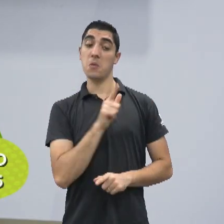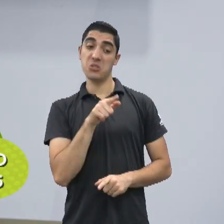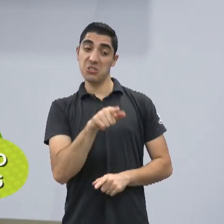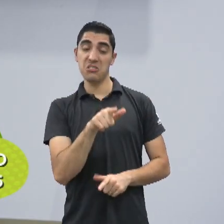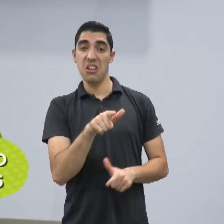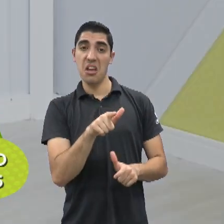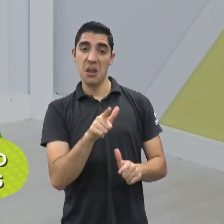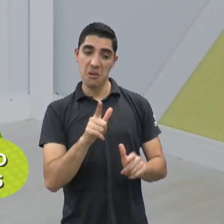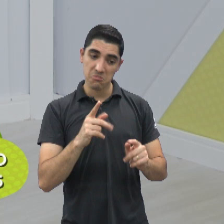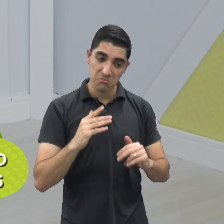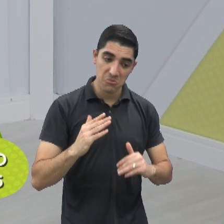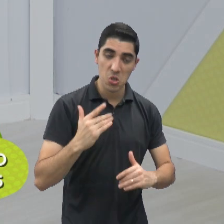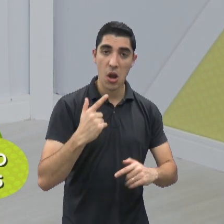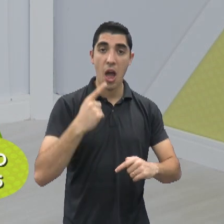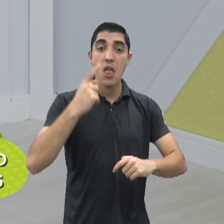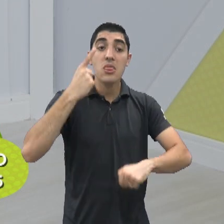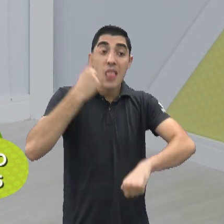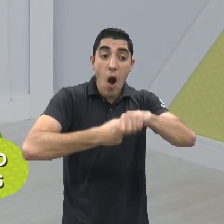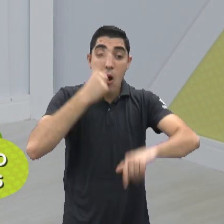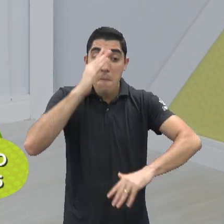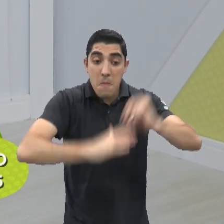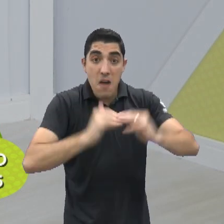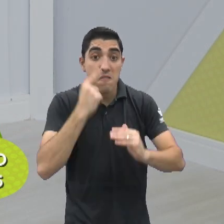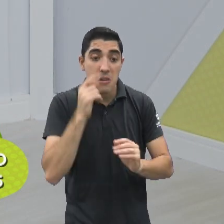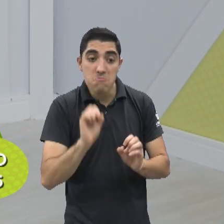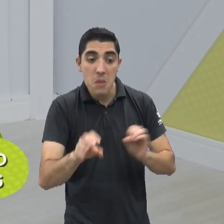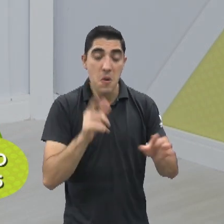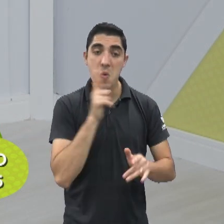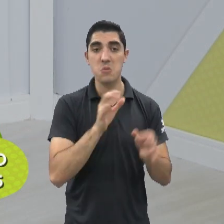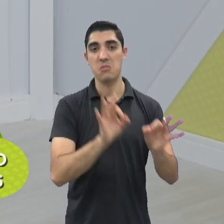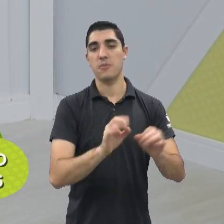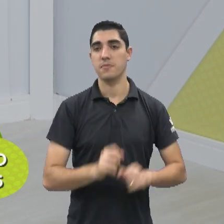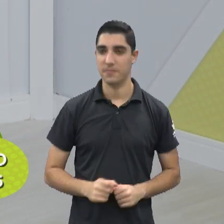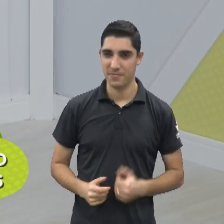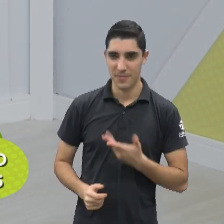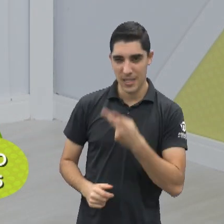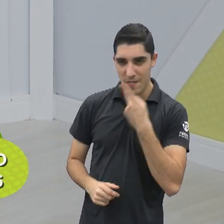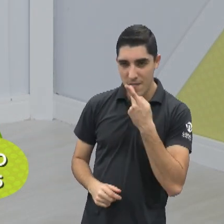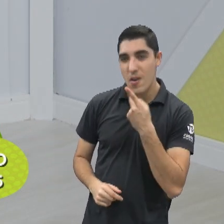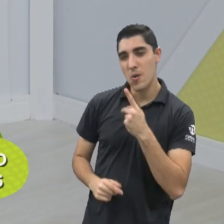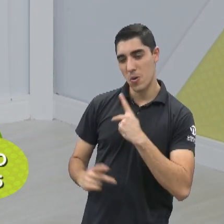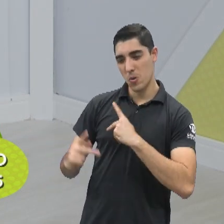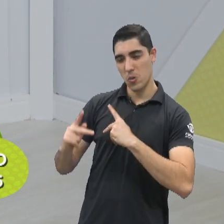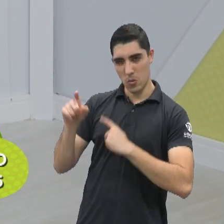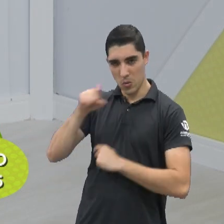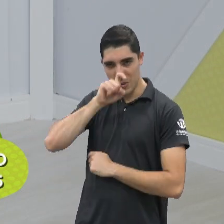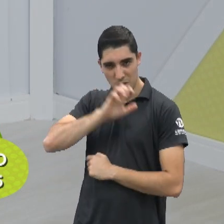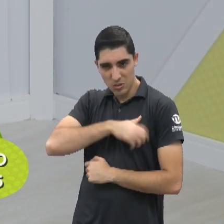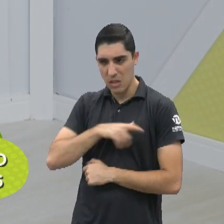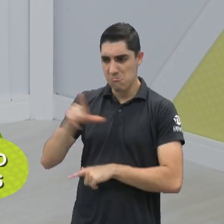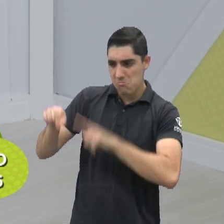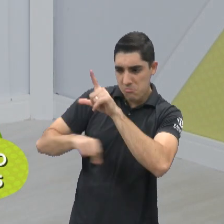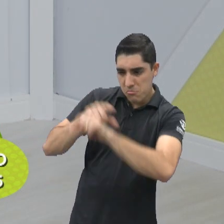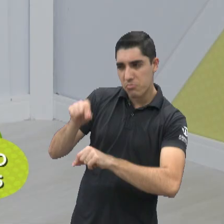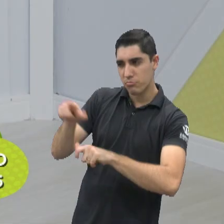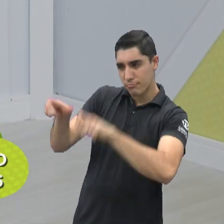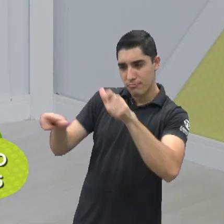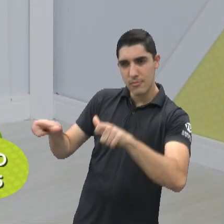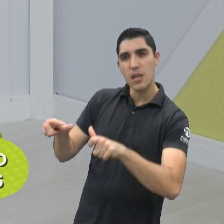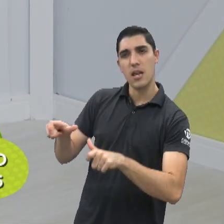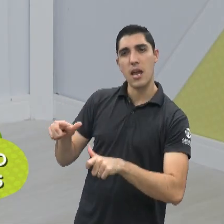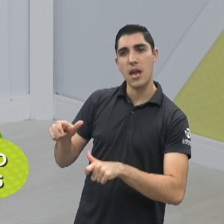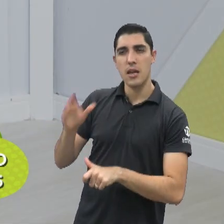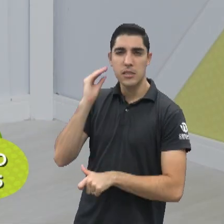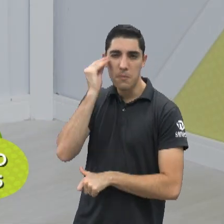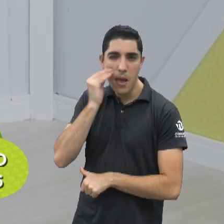na prática também. Pois é, o São José que, como você falou, está trazendo bastante jogador de experiência de Campeonato Brasileiro, mas